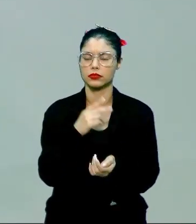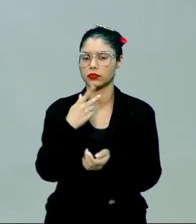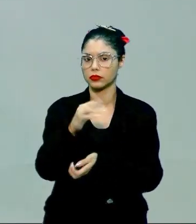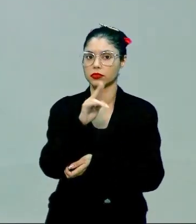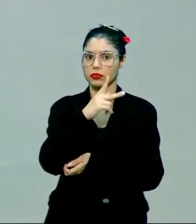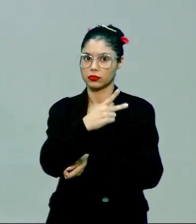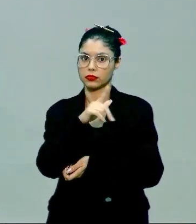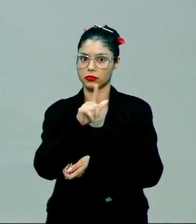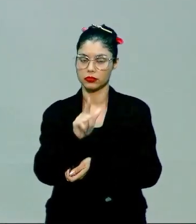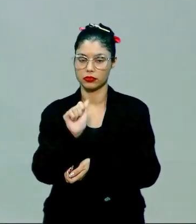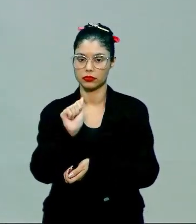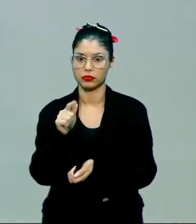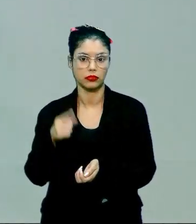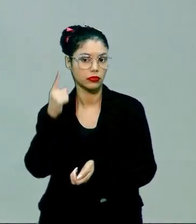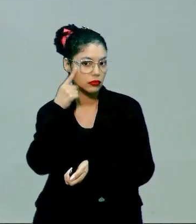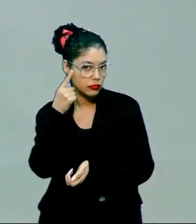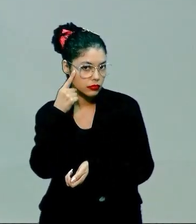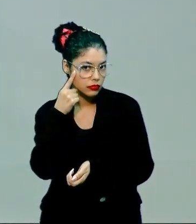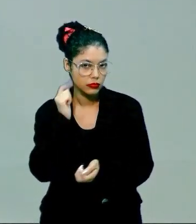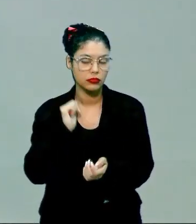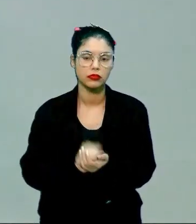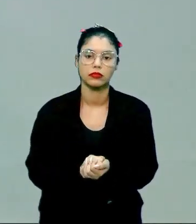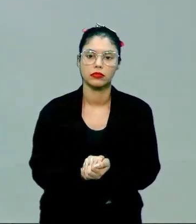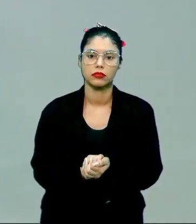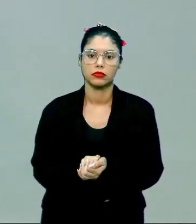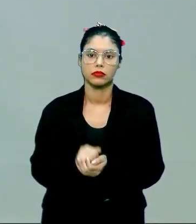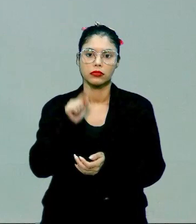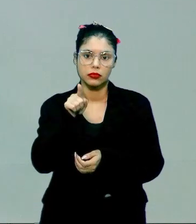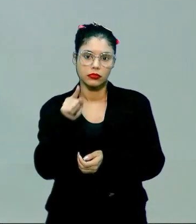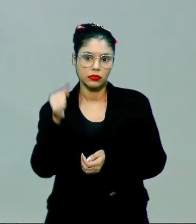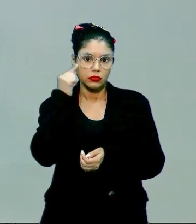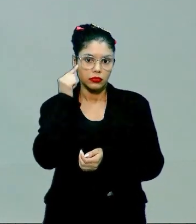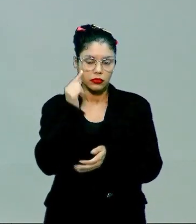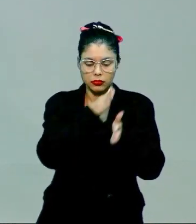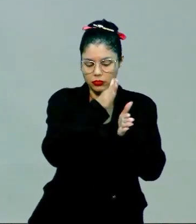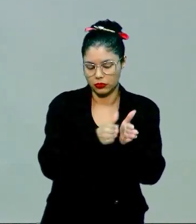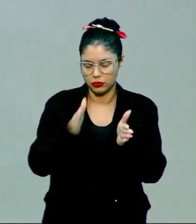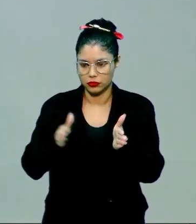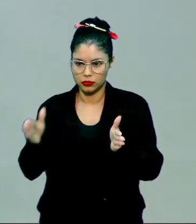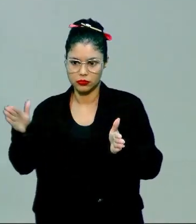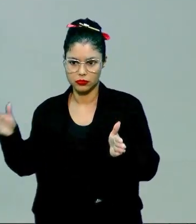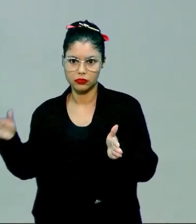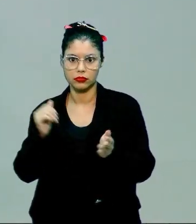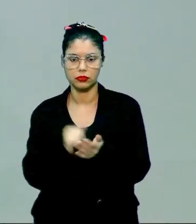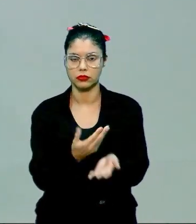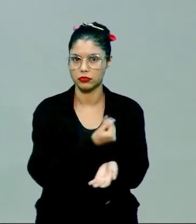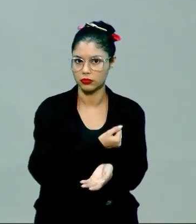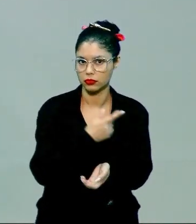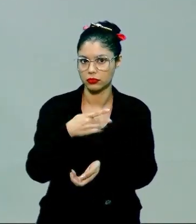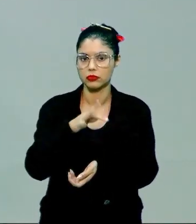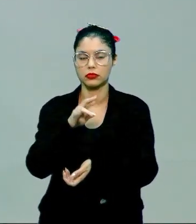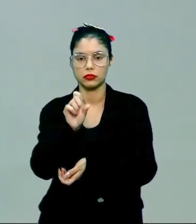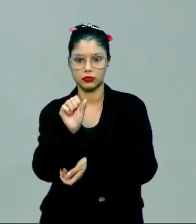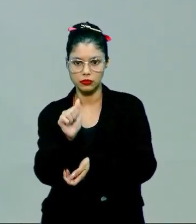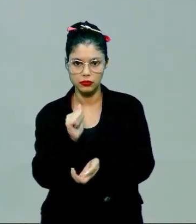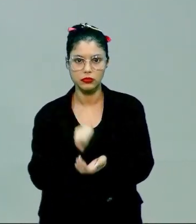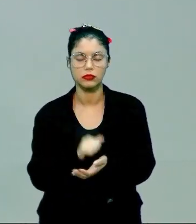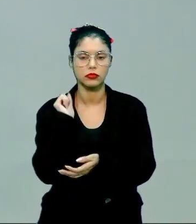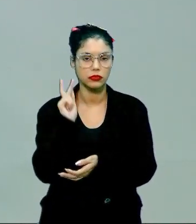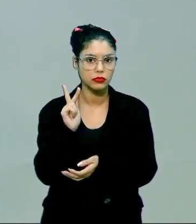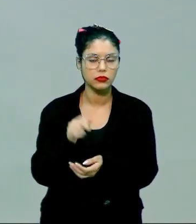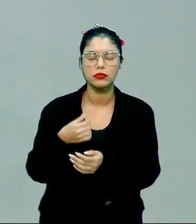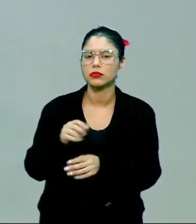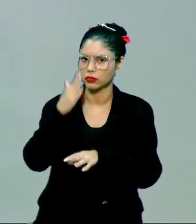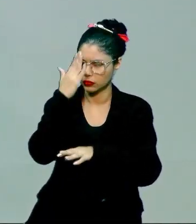progressão aritmética, acompanha a linha de raciocínio comigo, ok? Você imagina uma sequência de números, tipo os números pares, ok? Dá